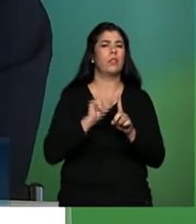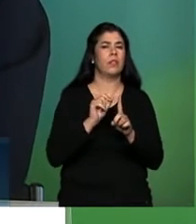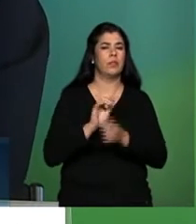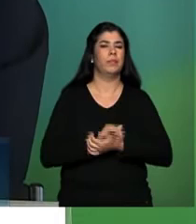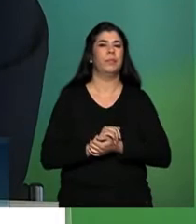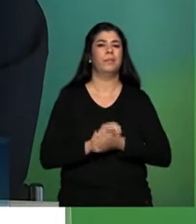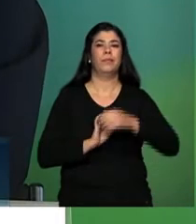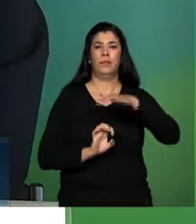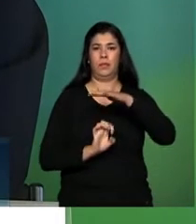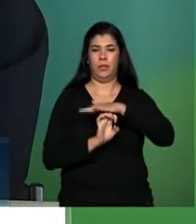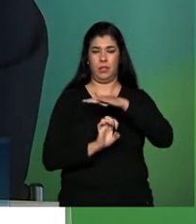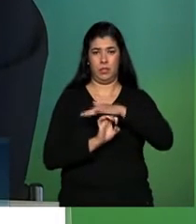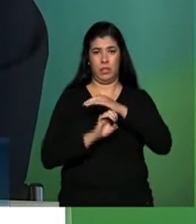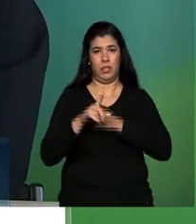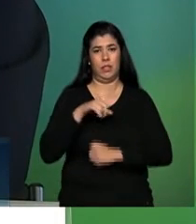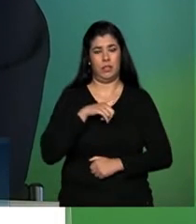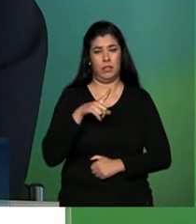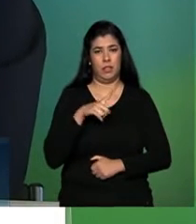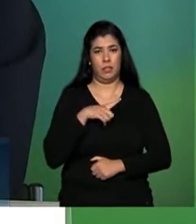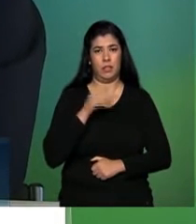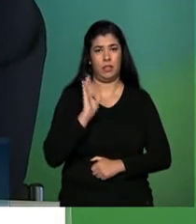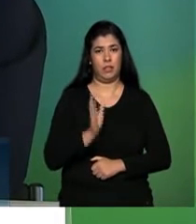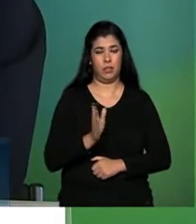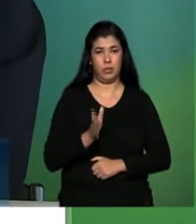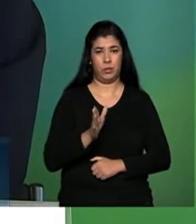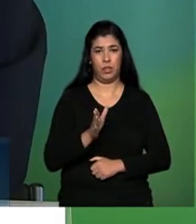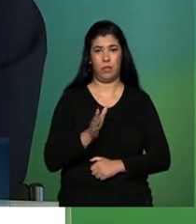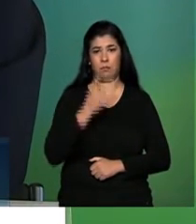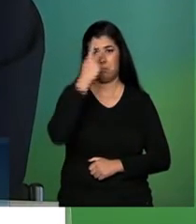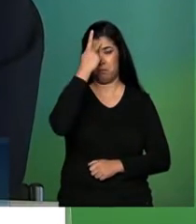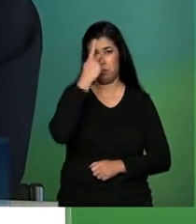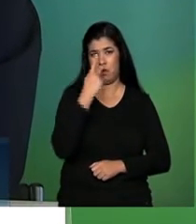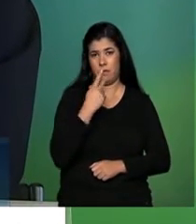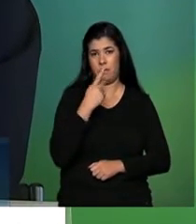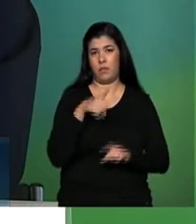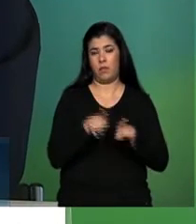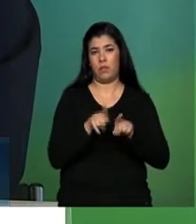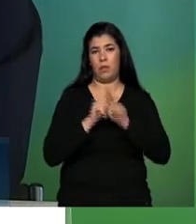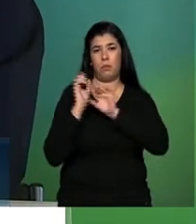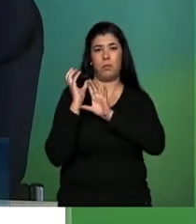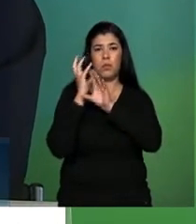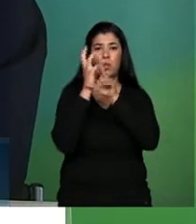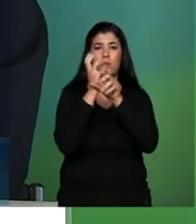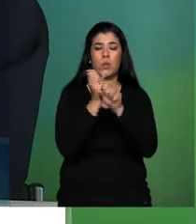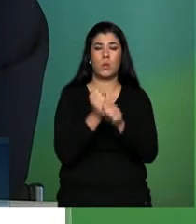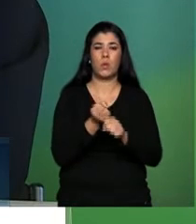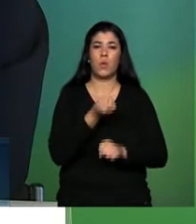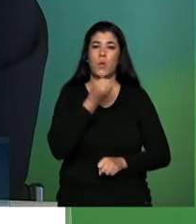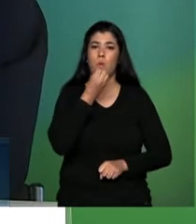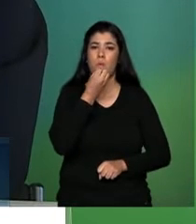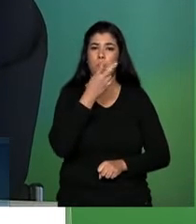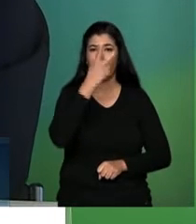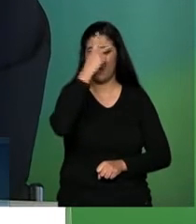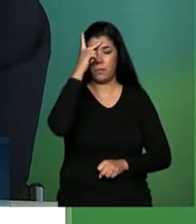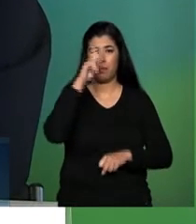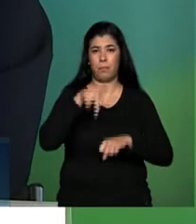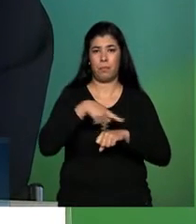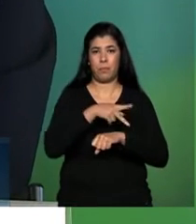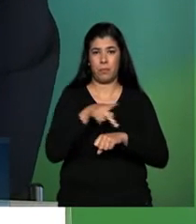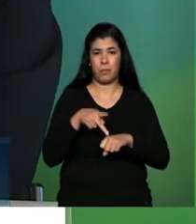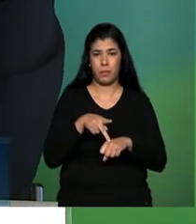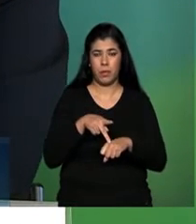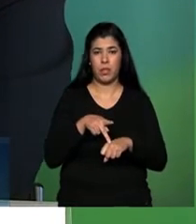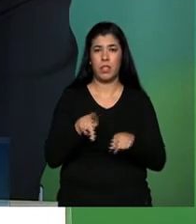as empresas que têm já um perfil e um histórico como bons exportadores terão